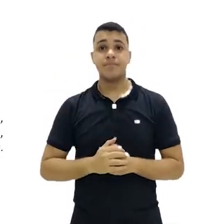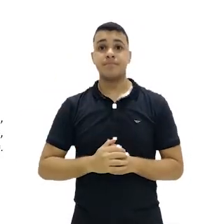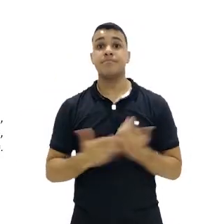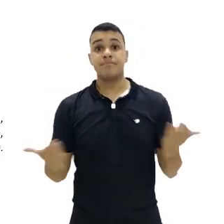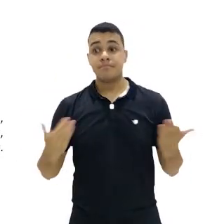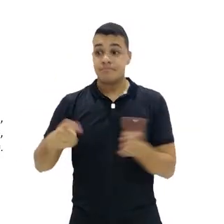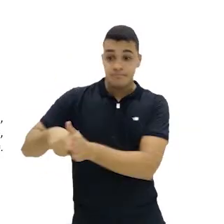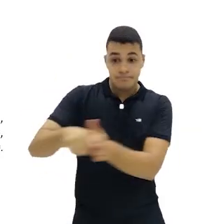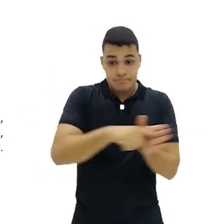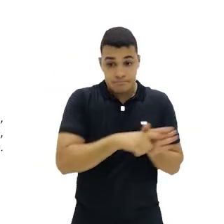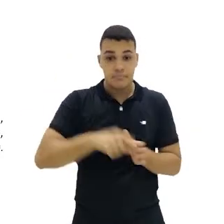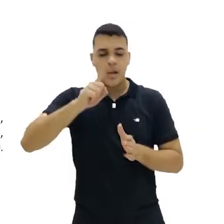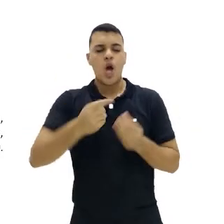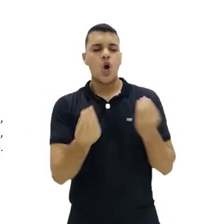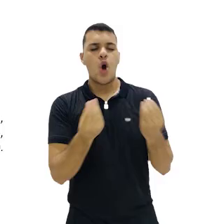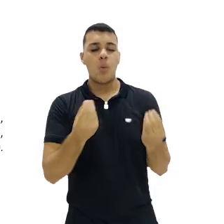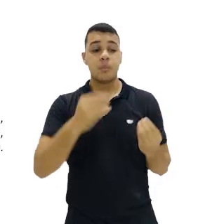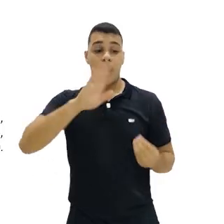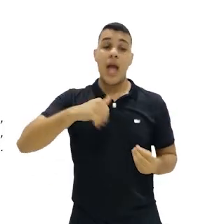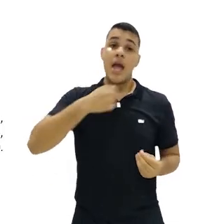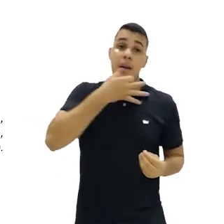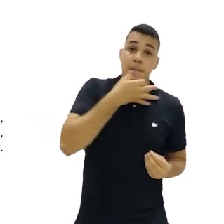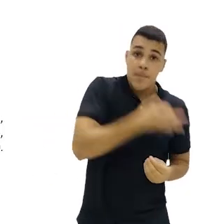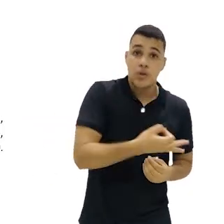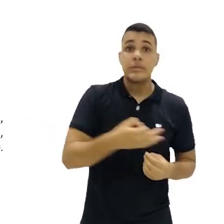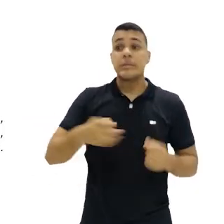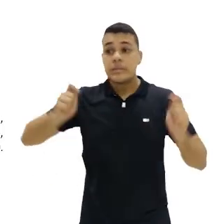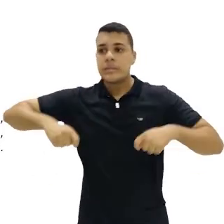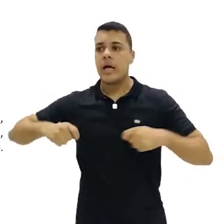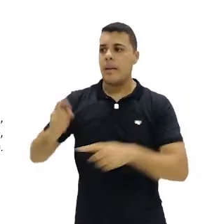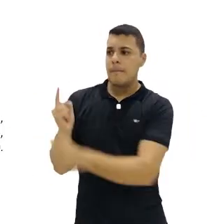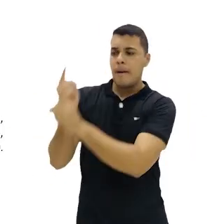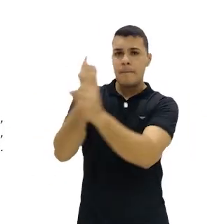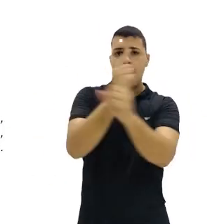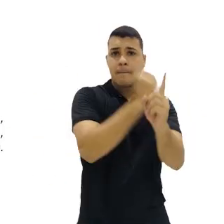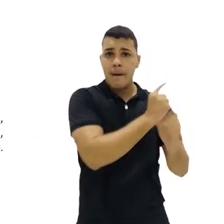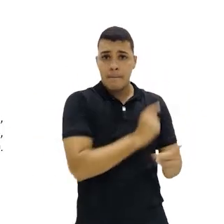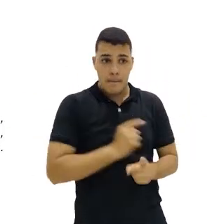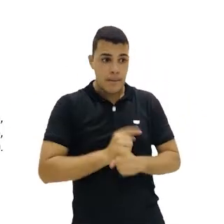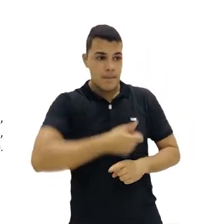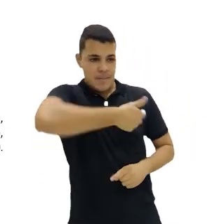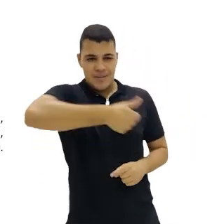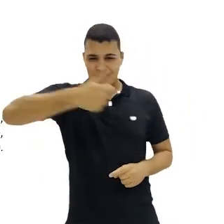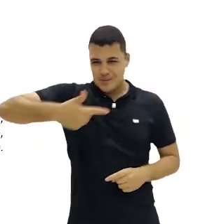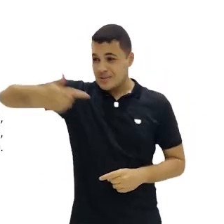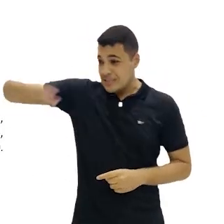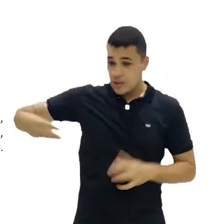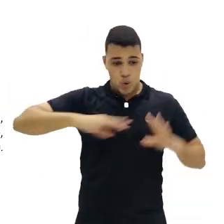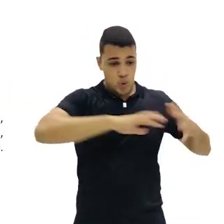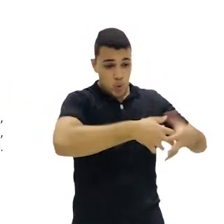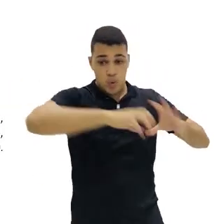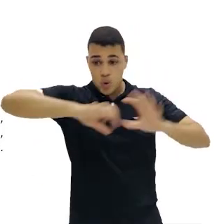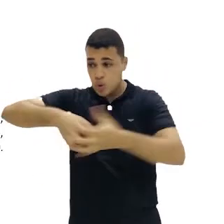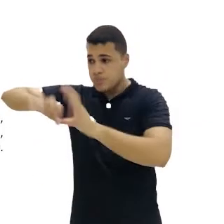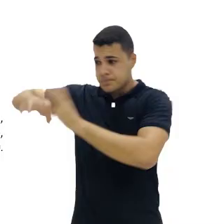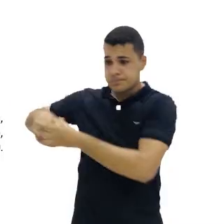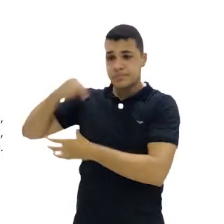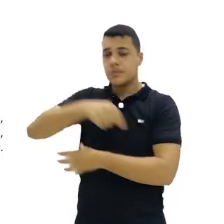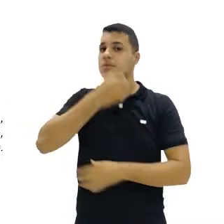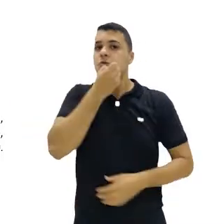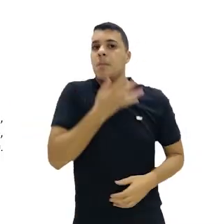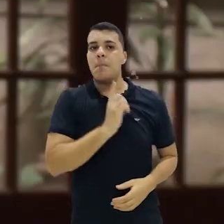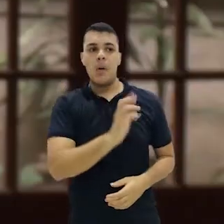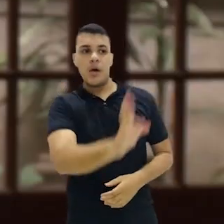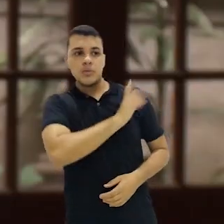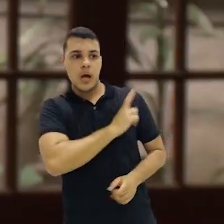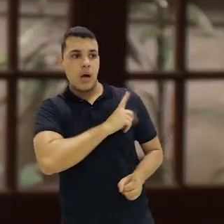observada entre esses 3 grupos não foi estatisticamente significativa. Isso significa que eu não posso afirmar que